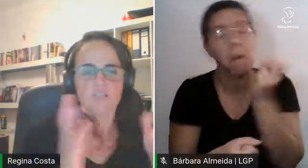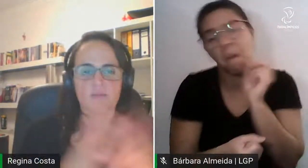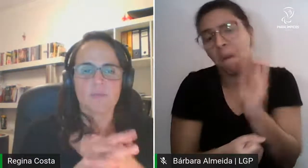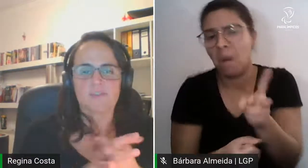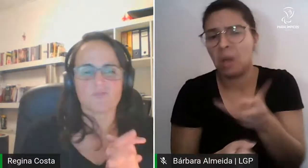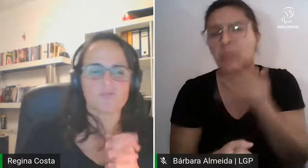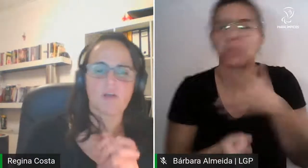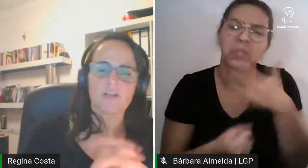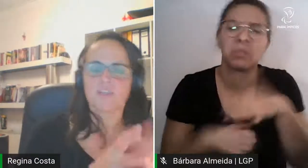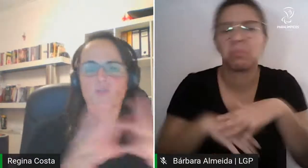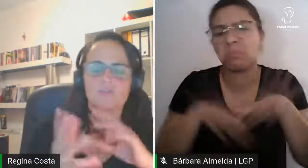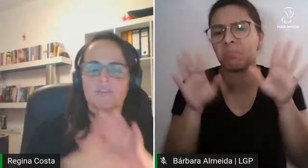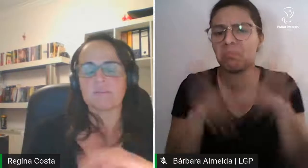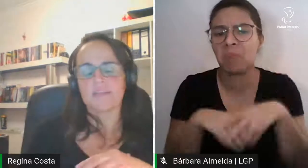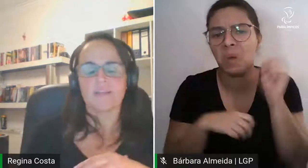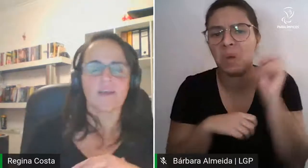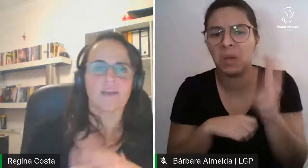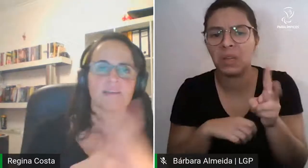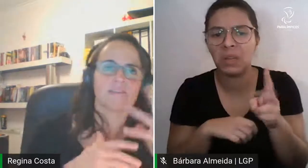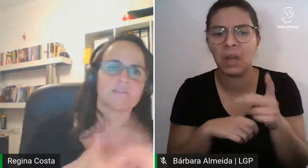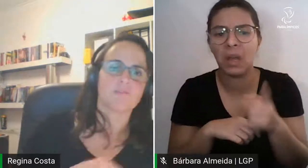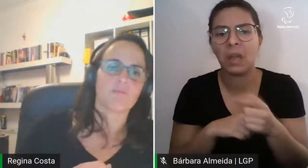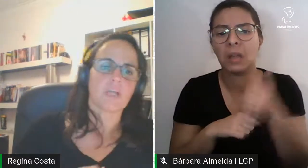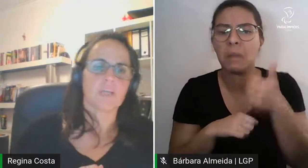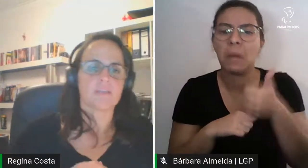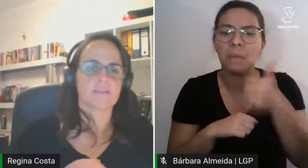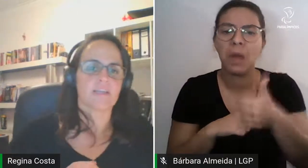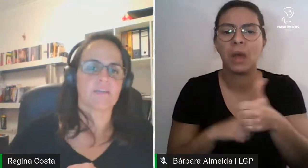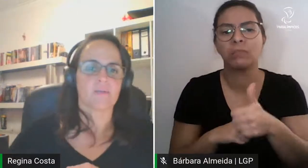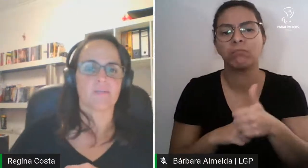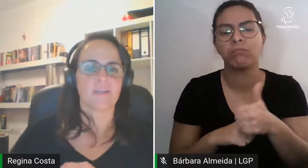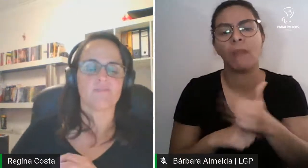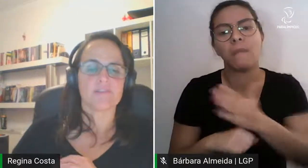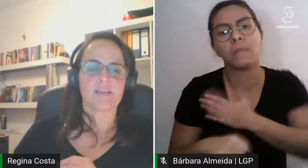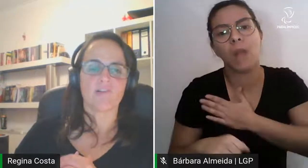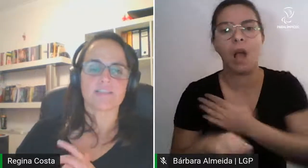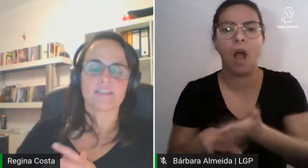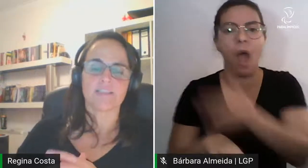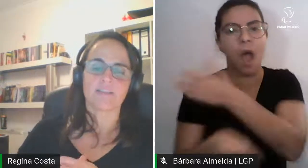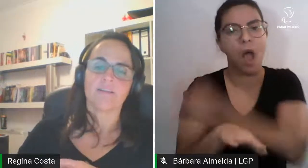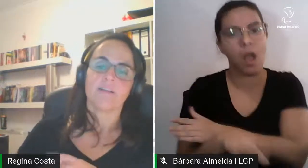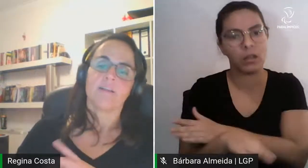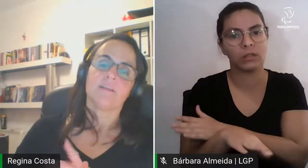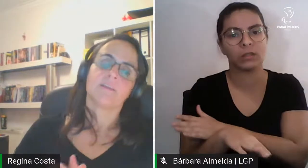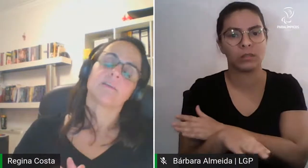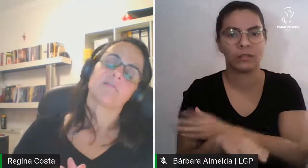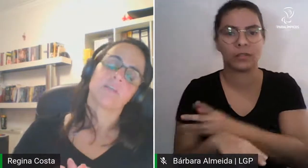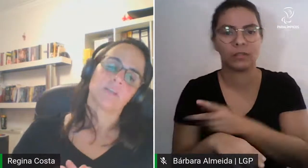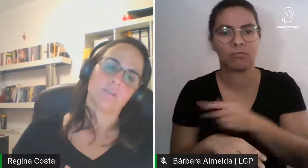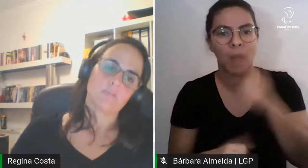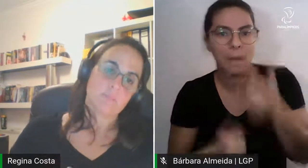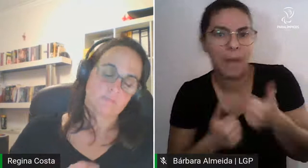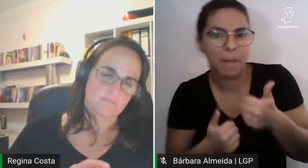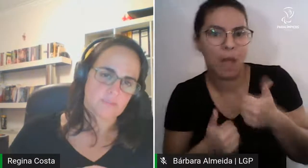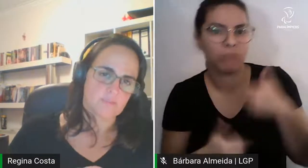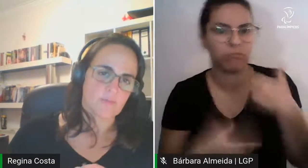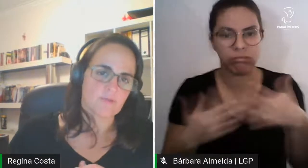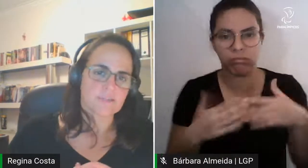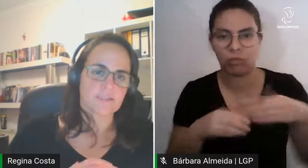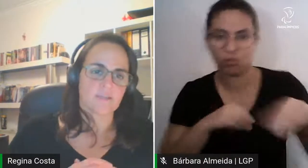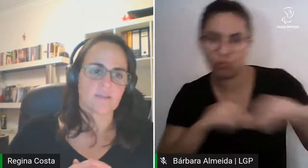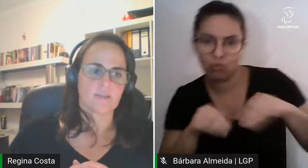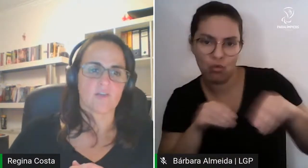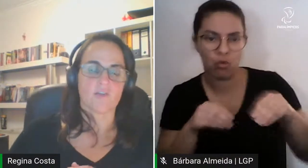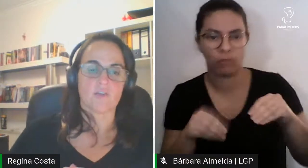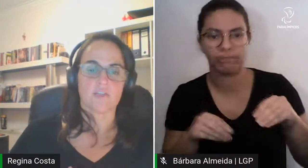ok, tenho uma lesão no joelho, já não consigo praticar como queria, se calhar na primeira divisão, etc., e então quero ir participar